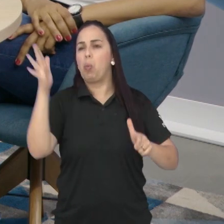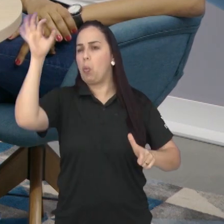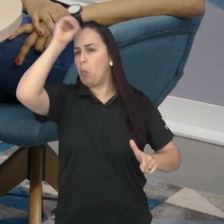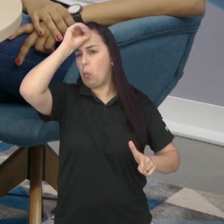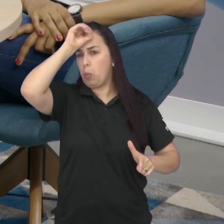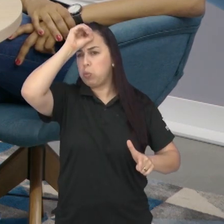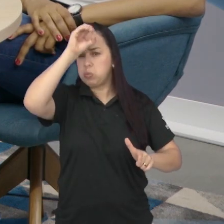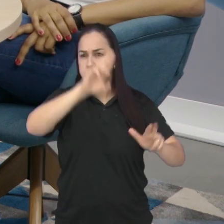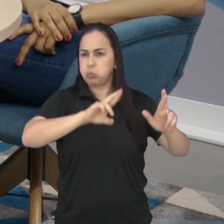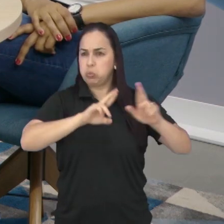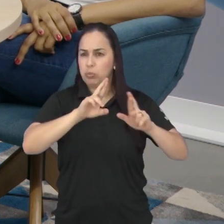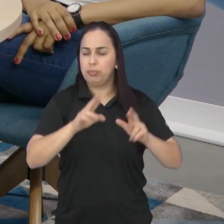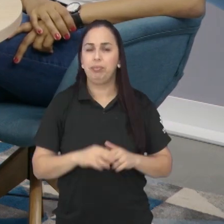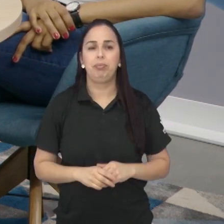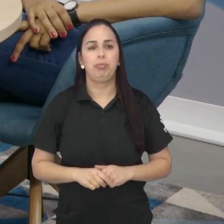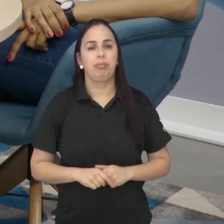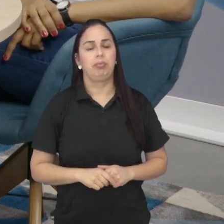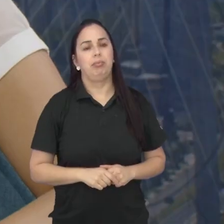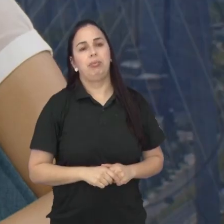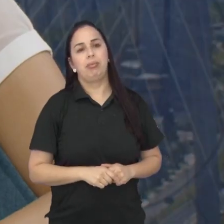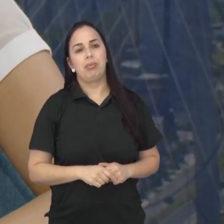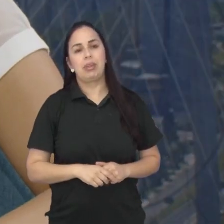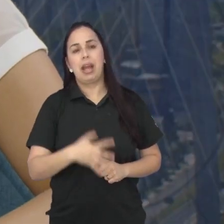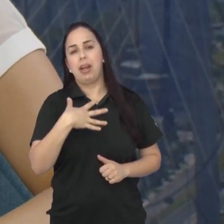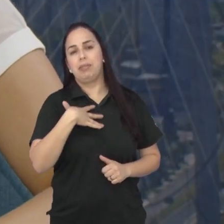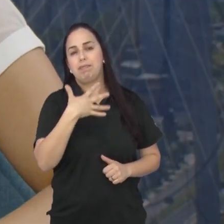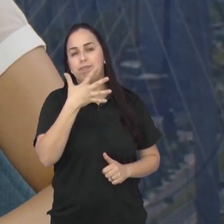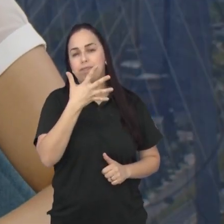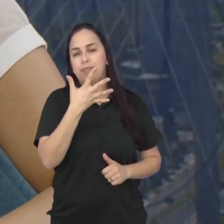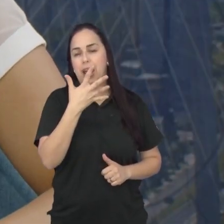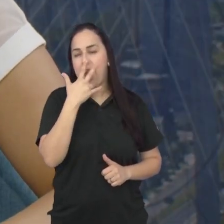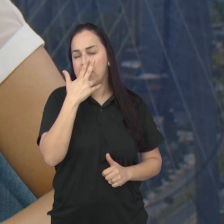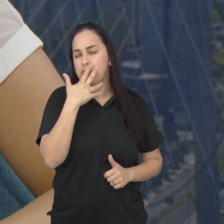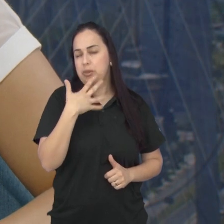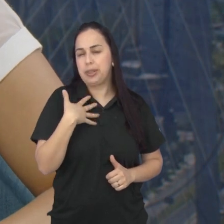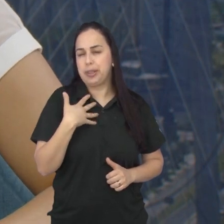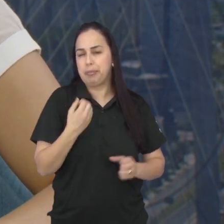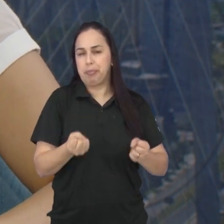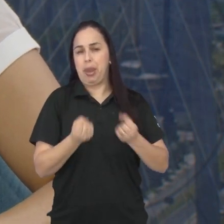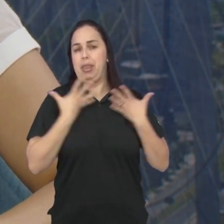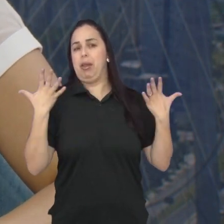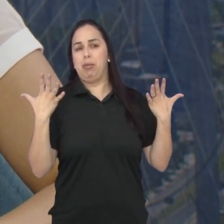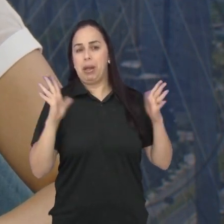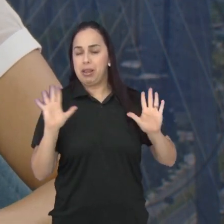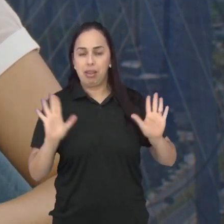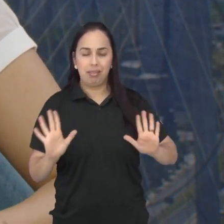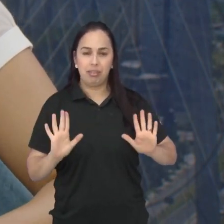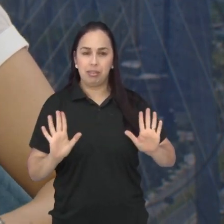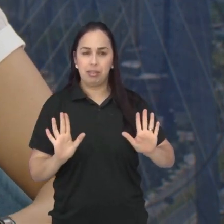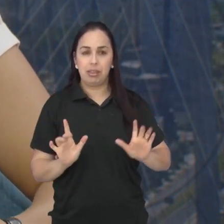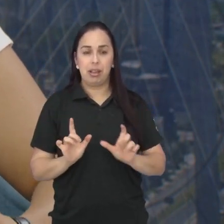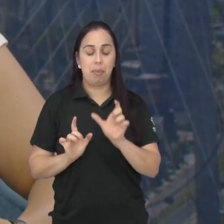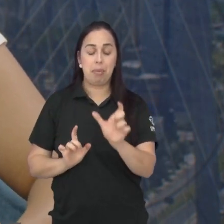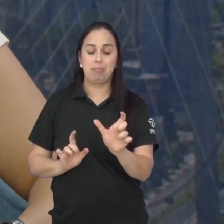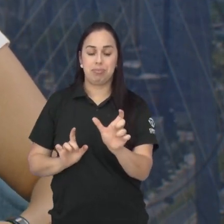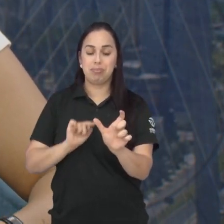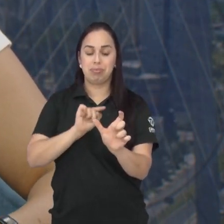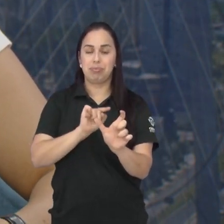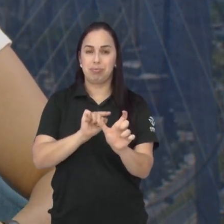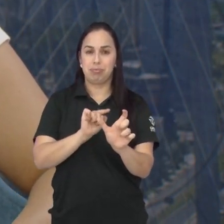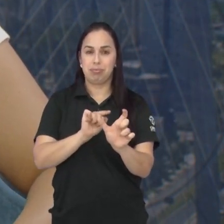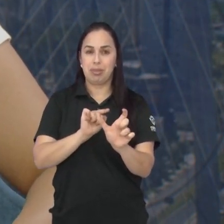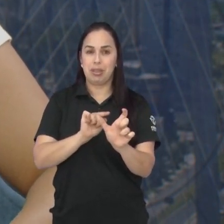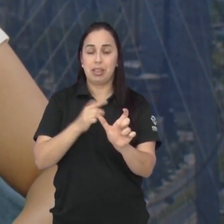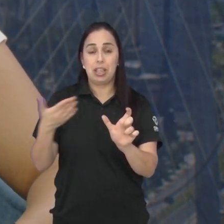não saiba? Eu acho o seguinte, não me surpreende, né, considerando que é uma palavra que ela vem